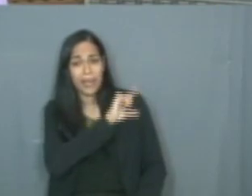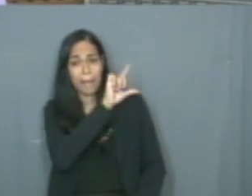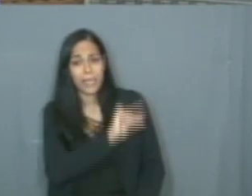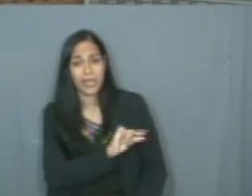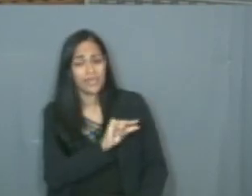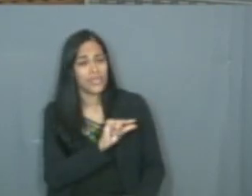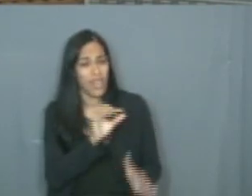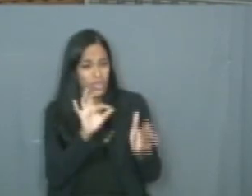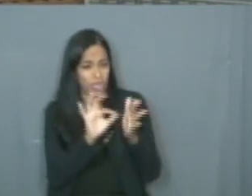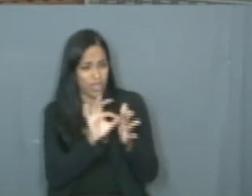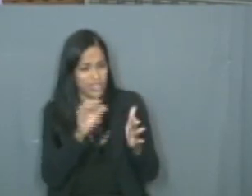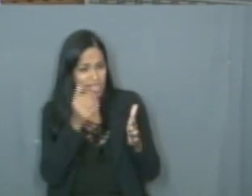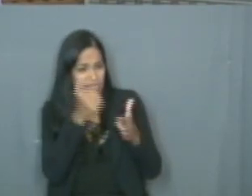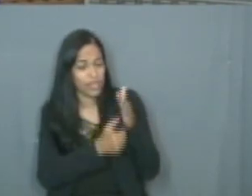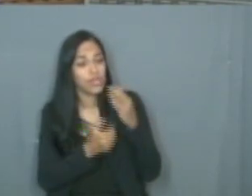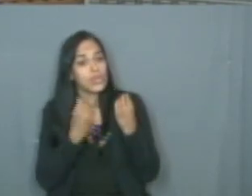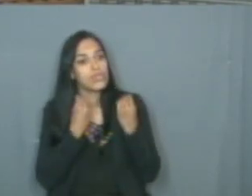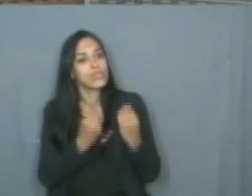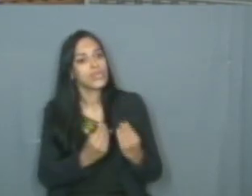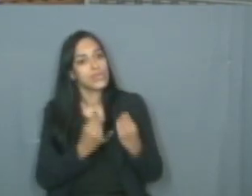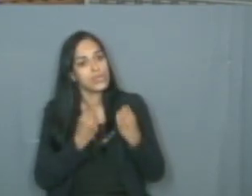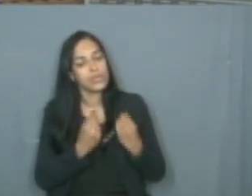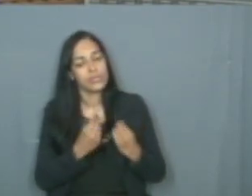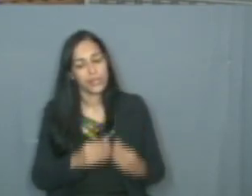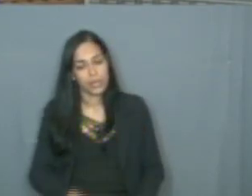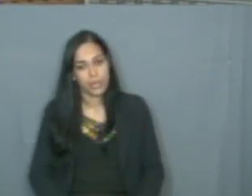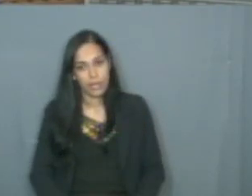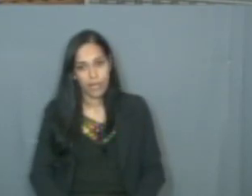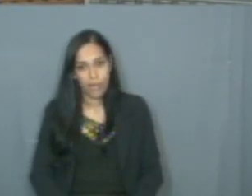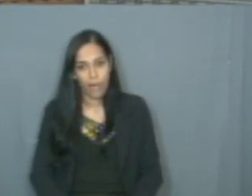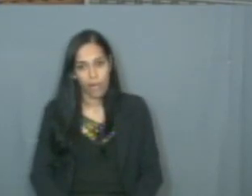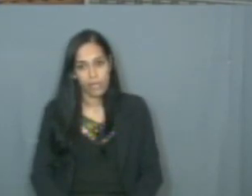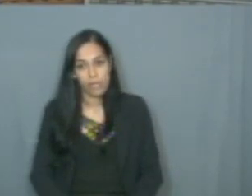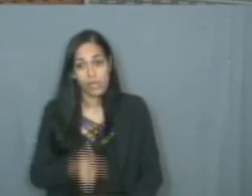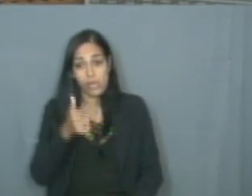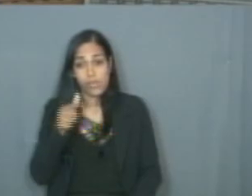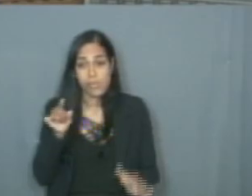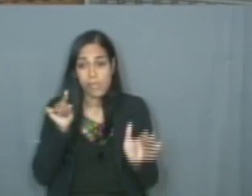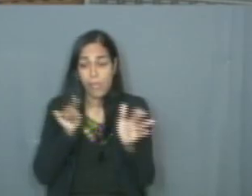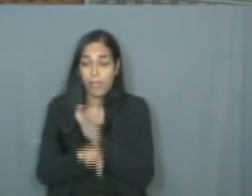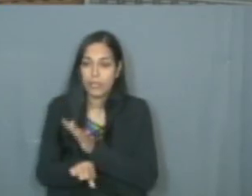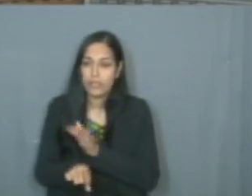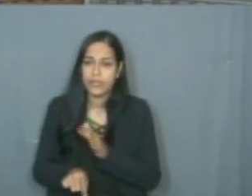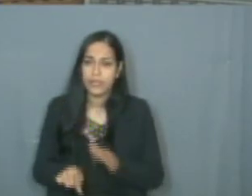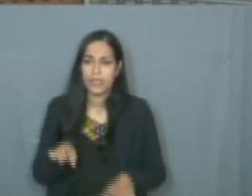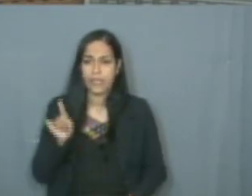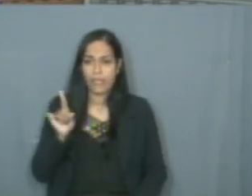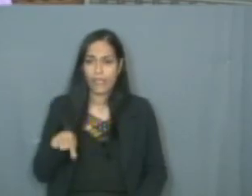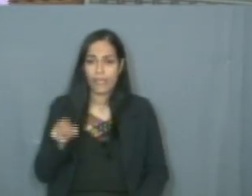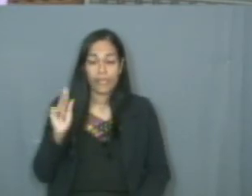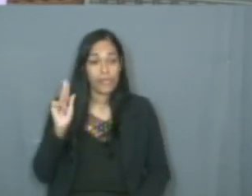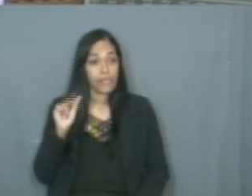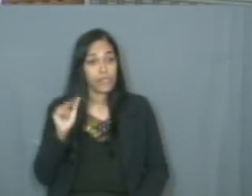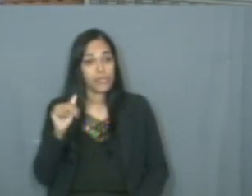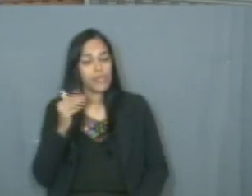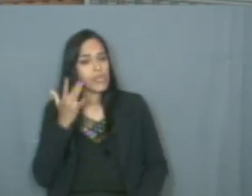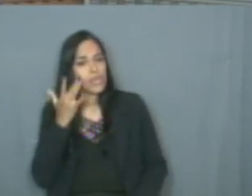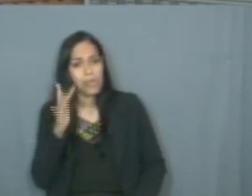um desconto para uma entidade associativa? Outra pergunta, esses que nunca